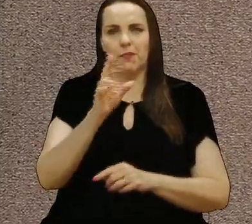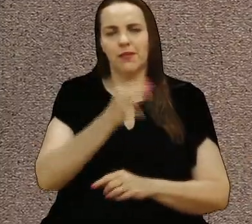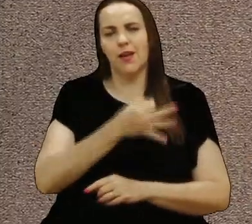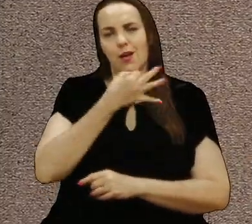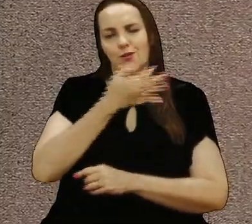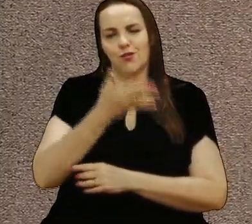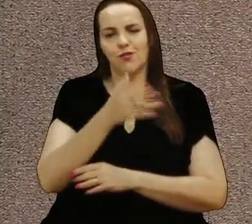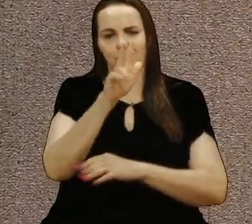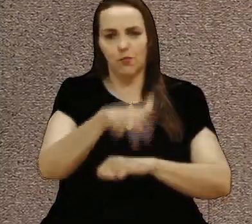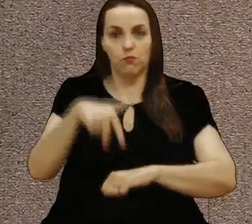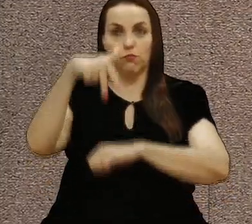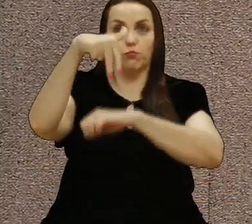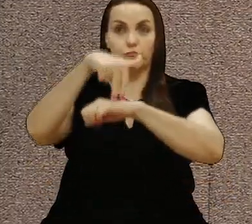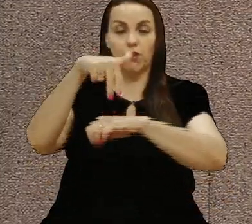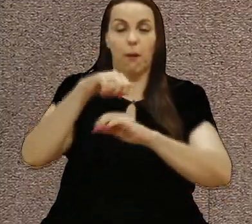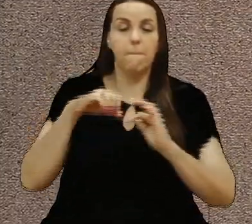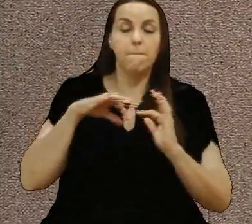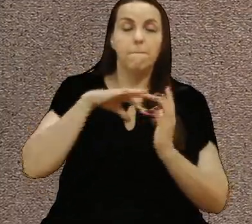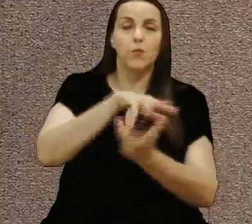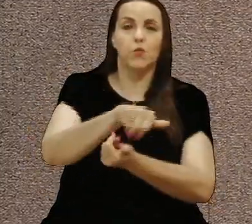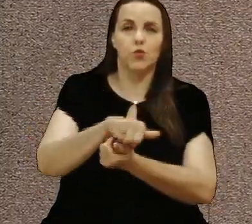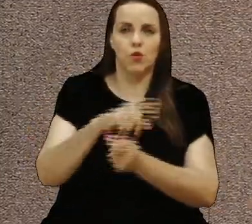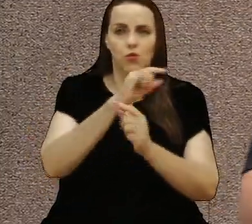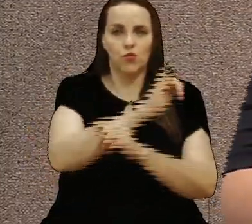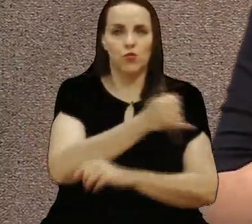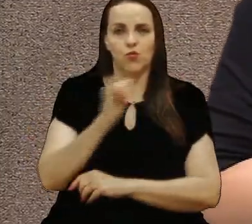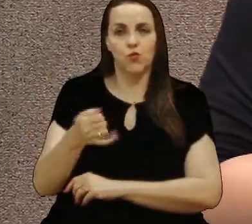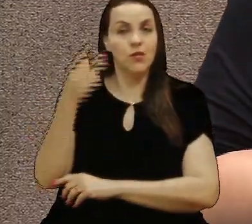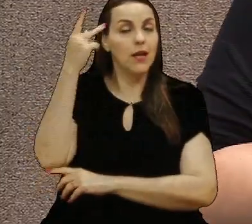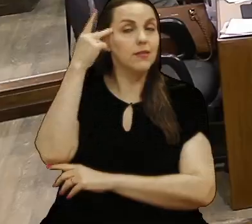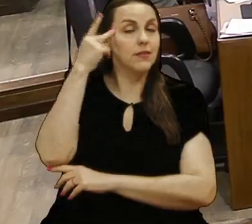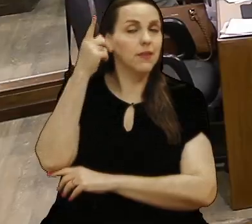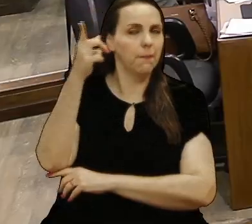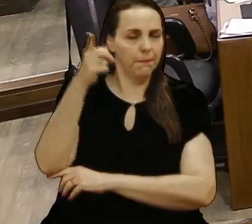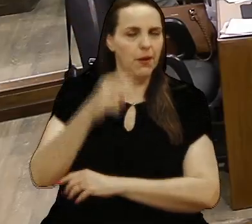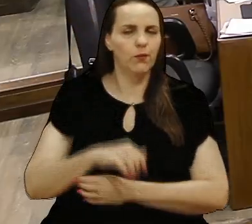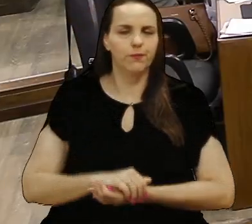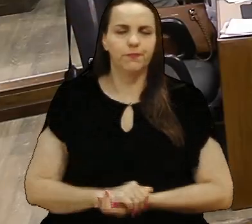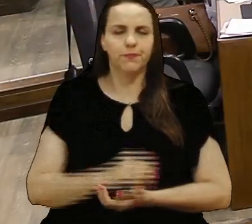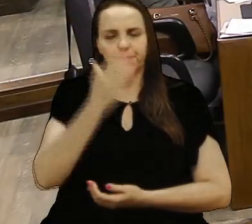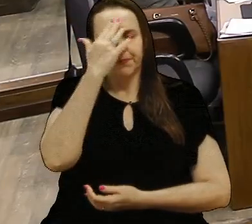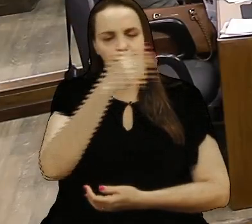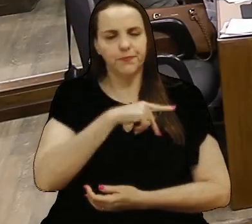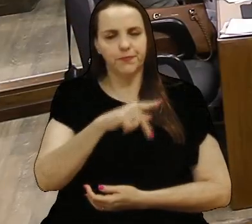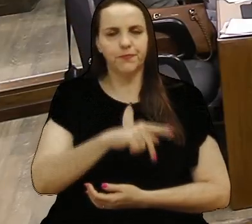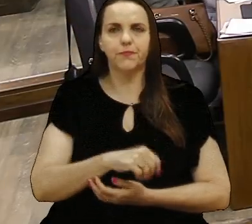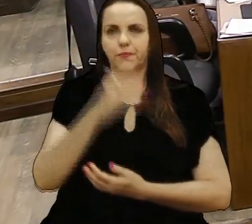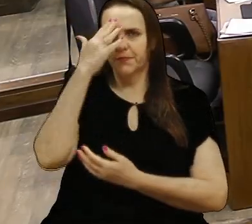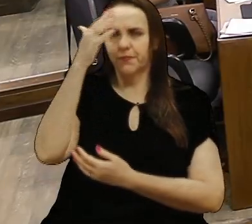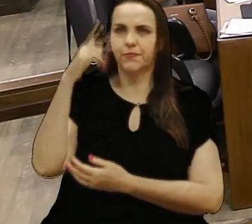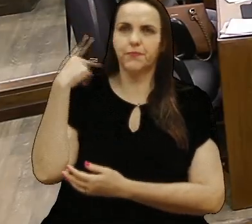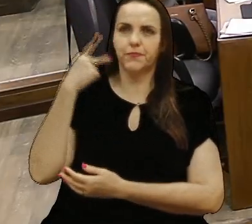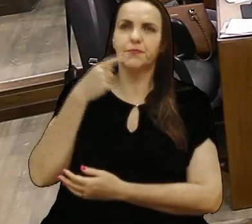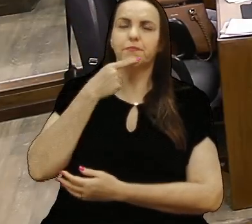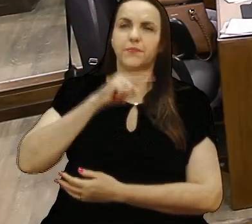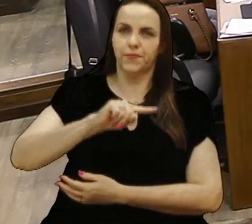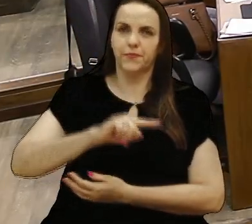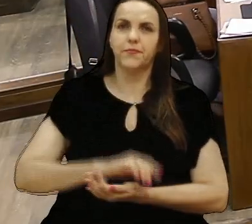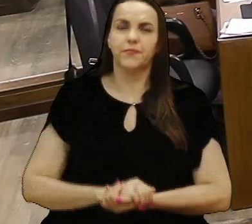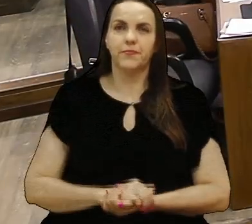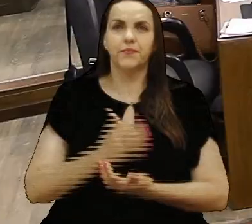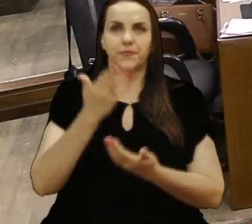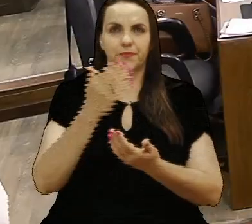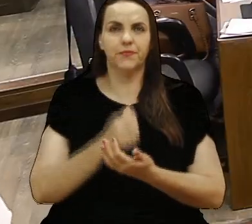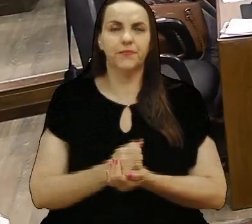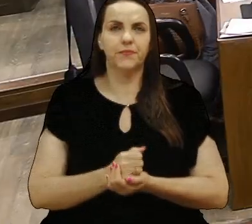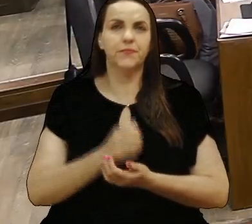pódio do Mundial de Jiu-Jitsu na cidade de São Paulo. Era isso, presidente. Muito obrigado. Obrigado, vereador Caleb Garbim. Com a palavra, a